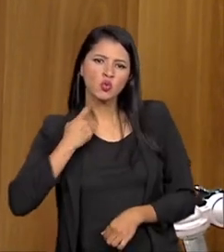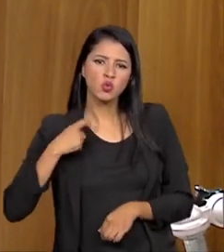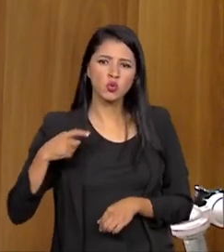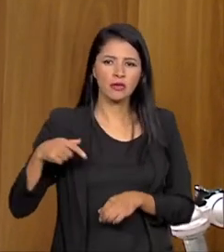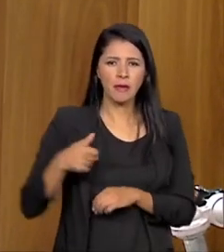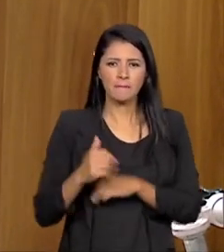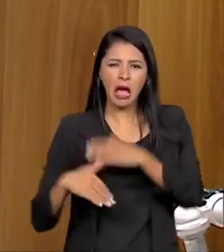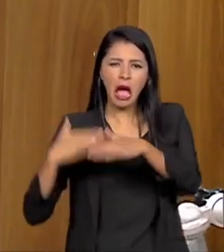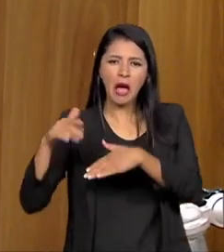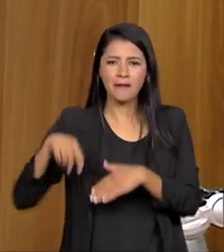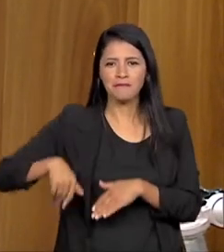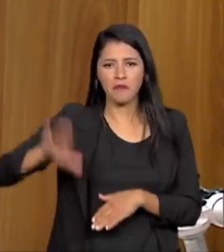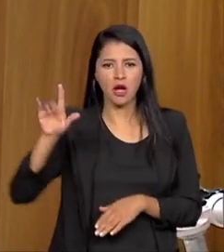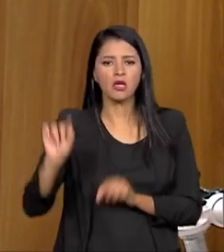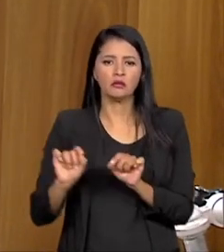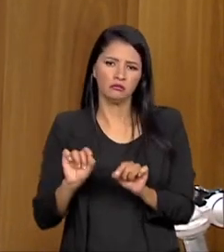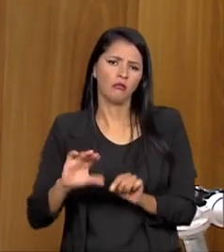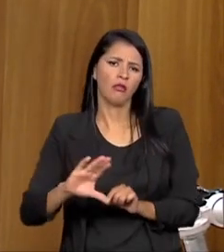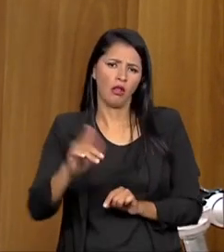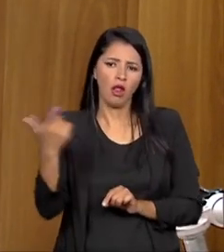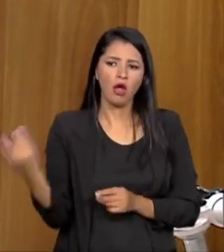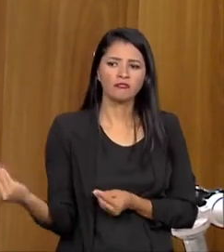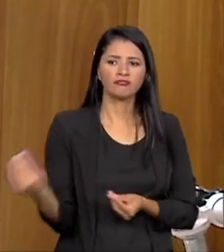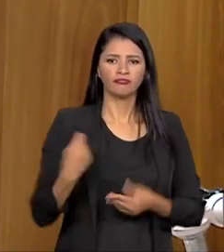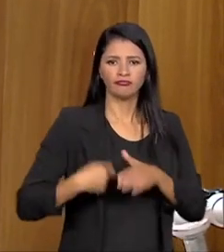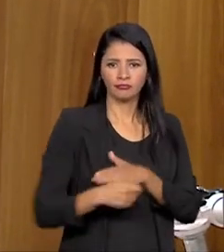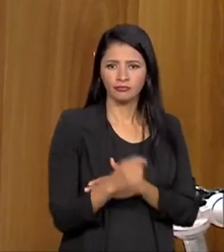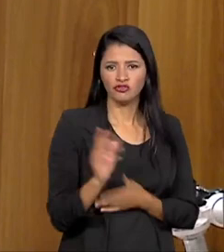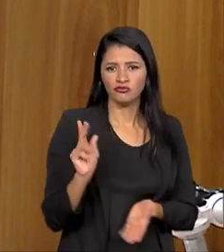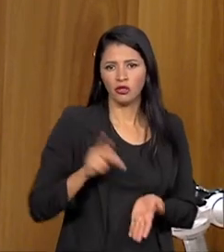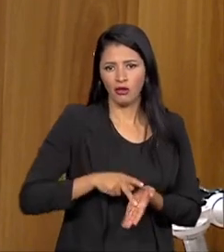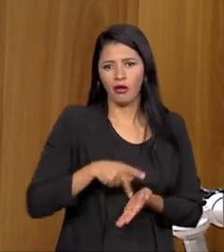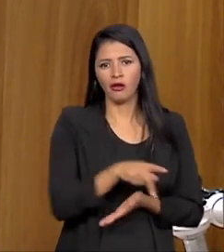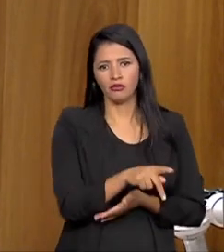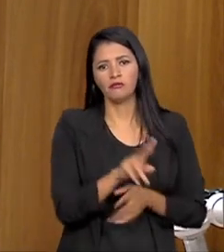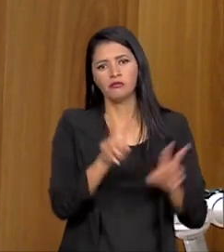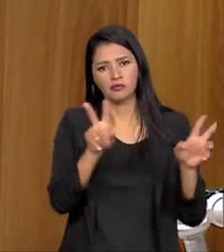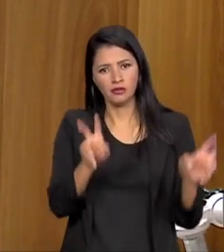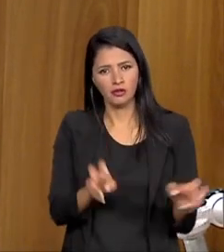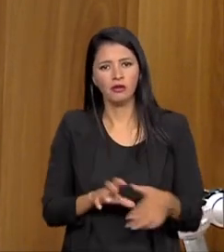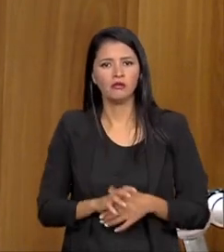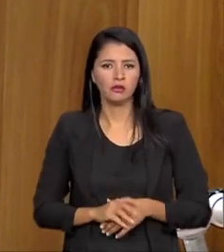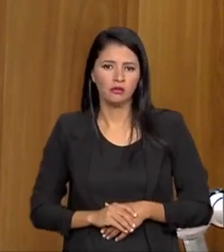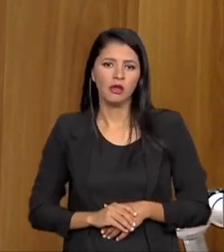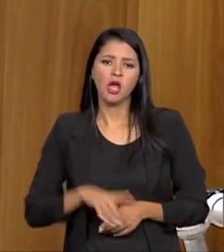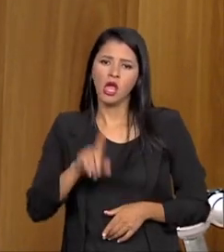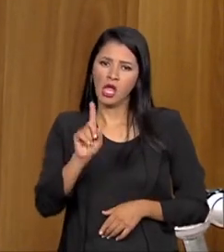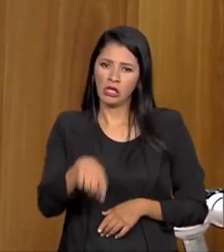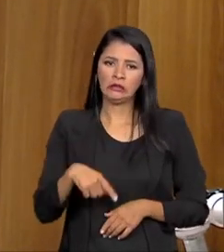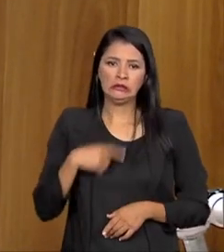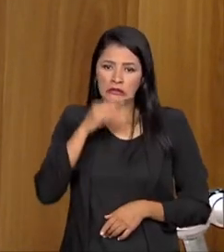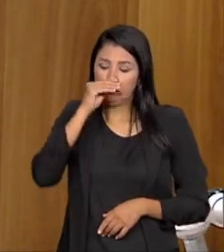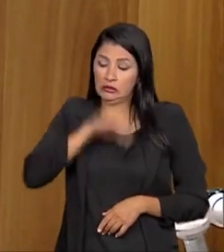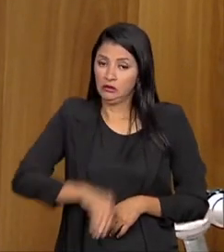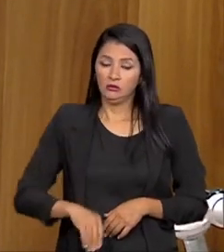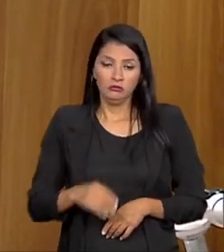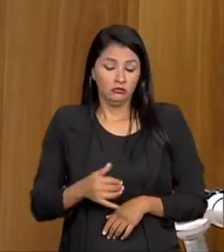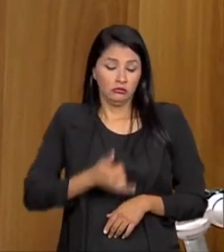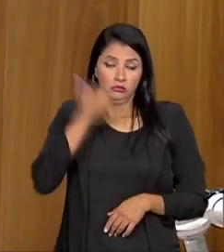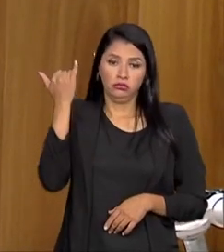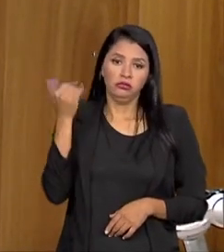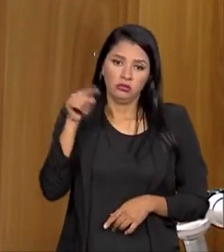desenvolvidos a Claro trazer financiamentos robustos para esse tema e isso foi uma frustração Global mais uma vez